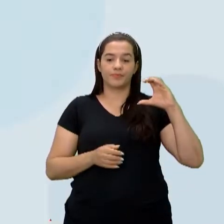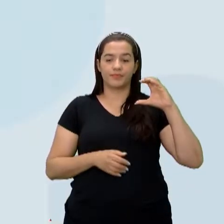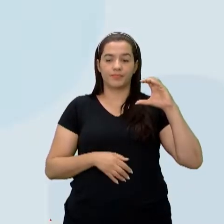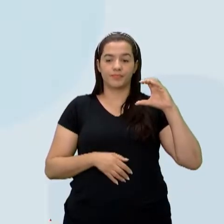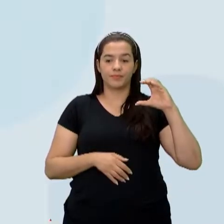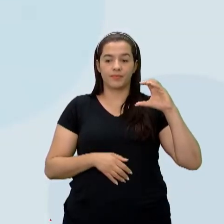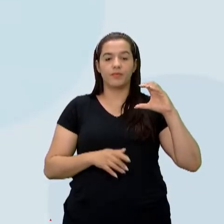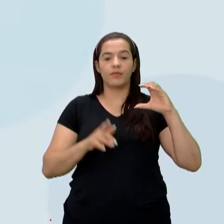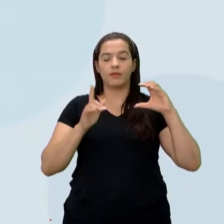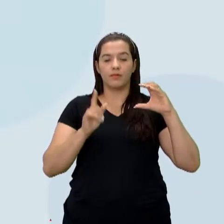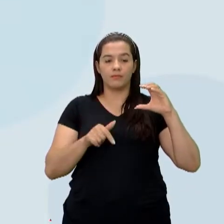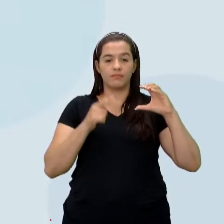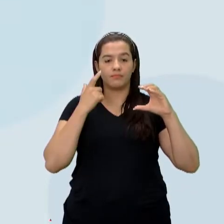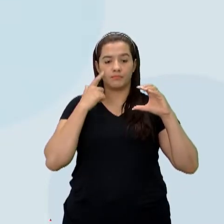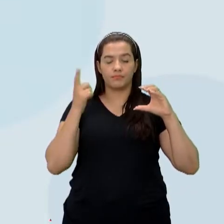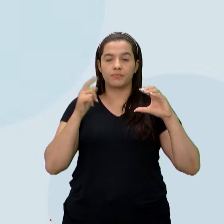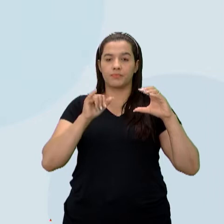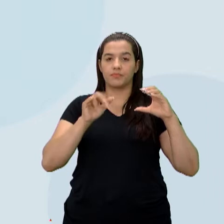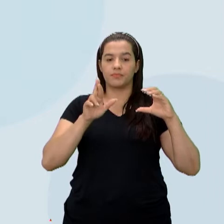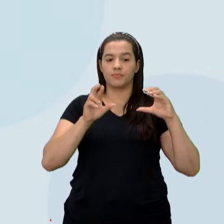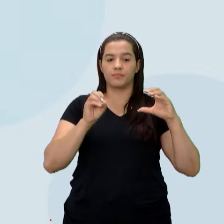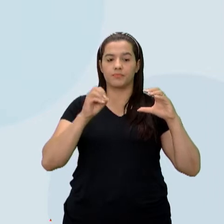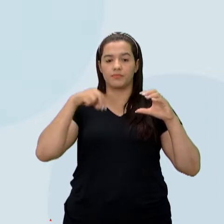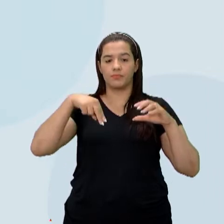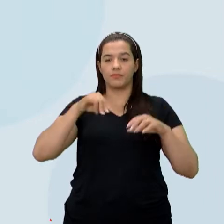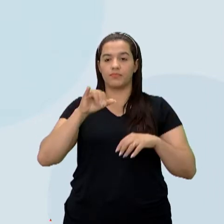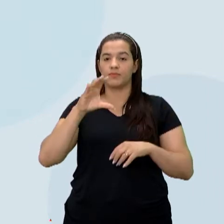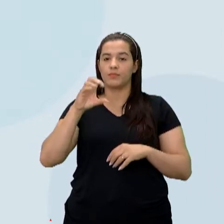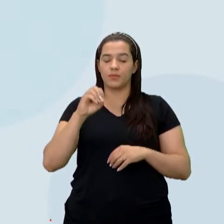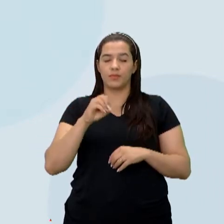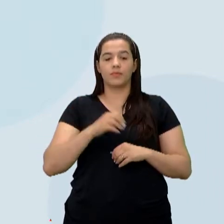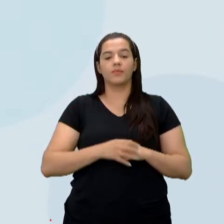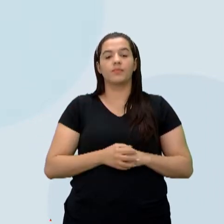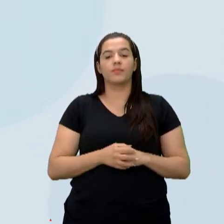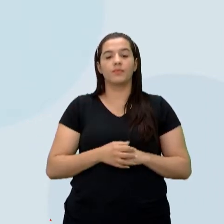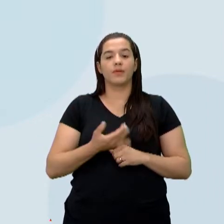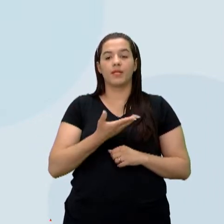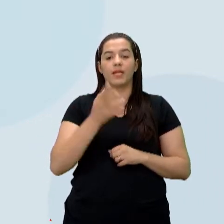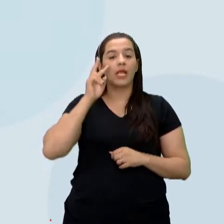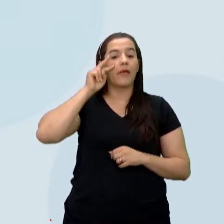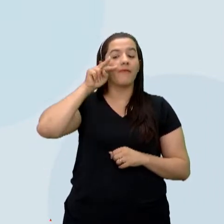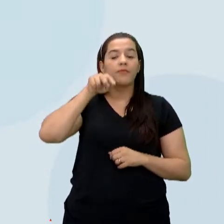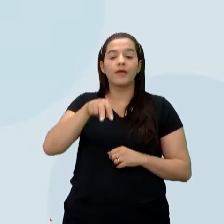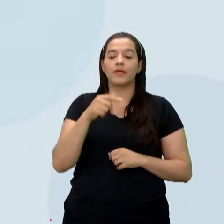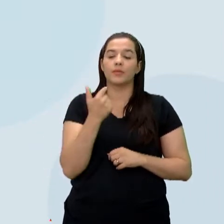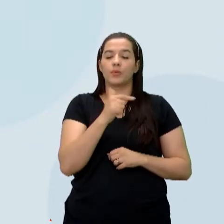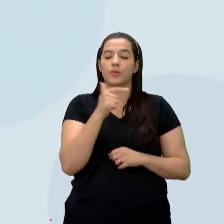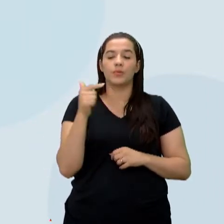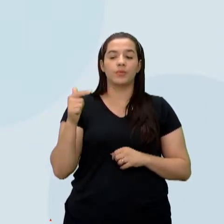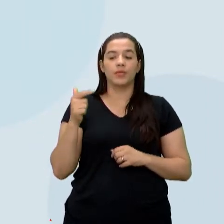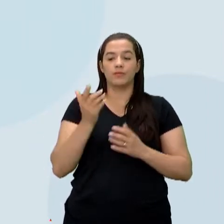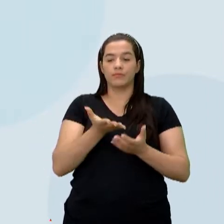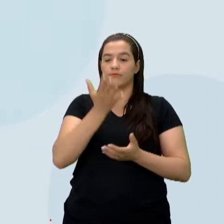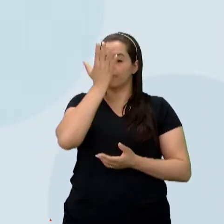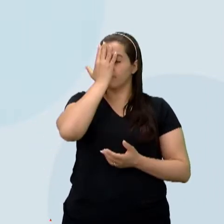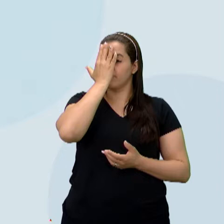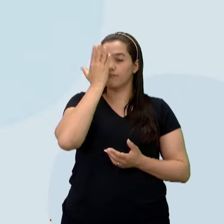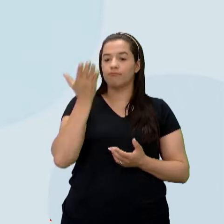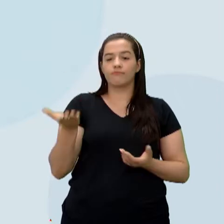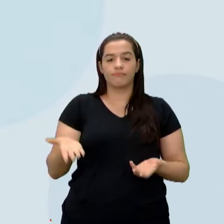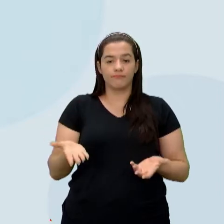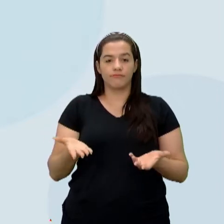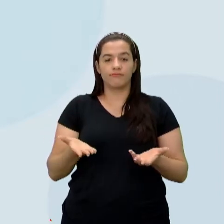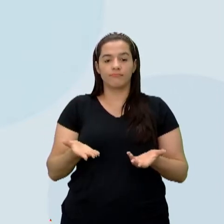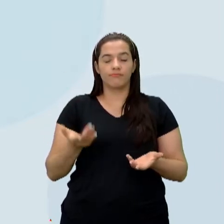Irônico. Então ele está sendo bem irônico. Até mesmo porque o John não está visualizando ali né, o